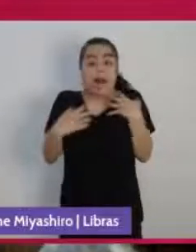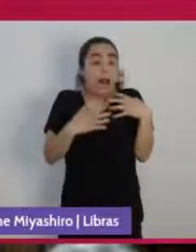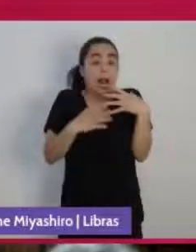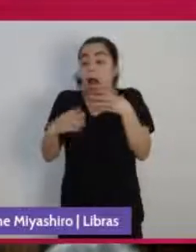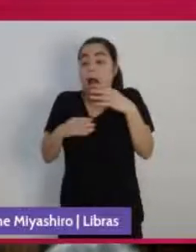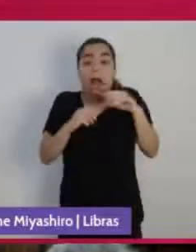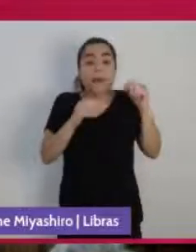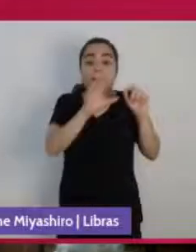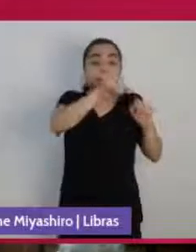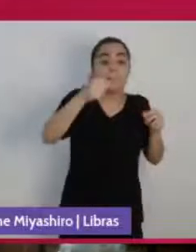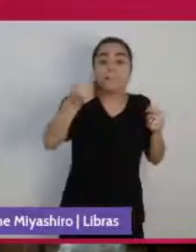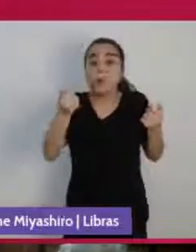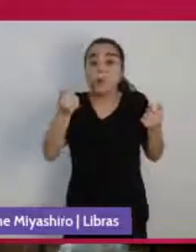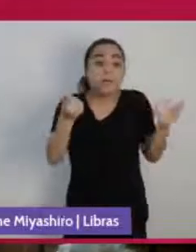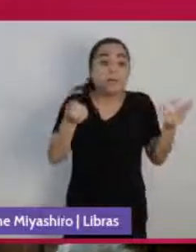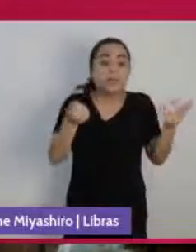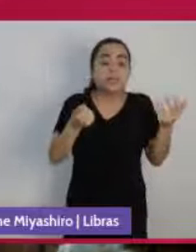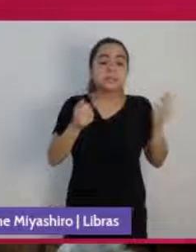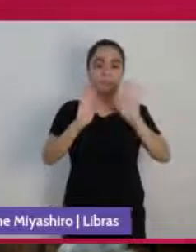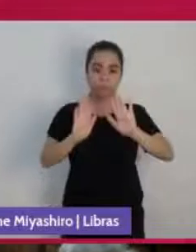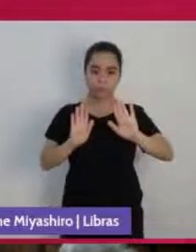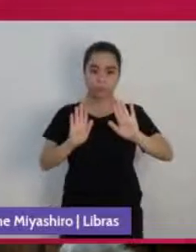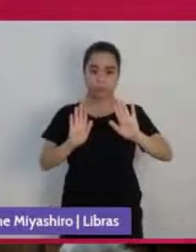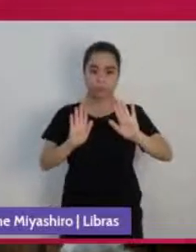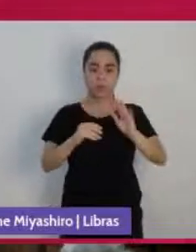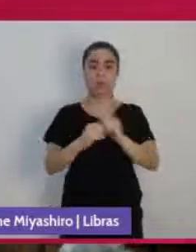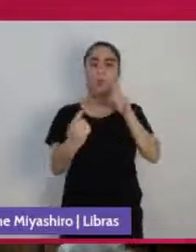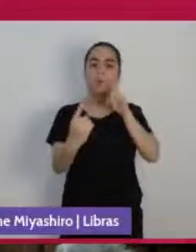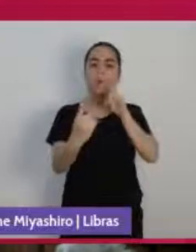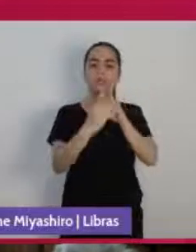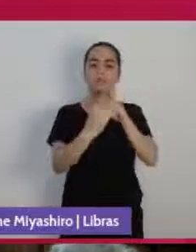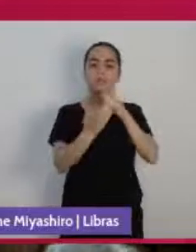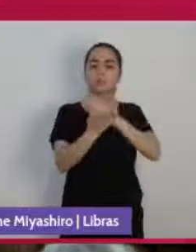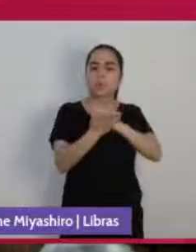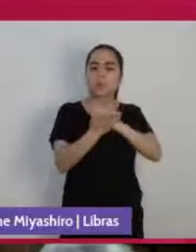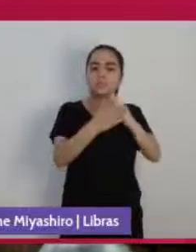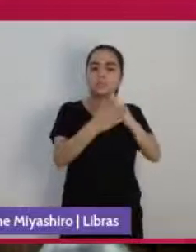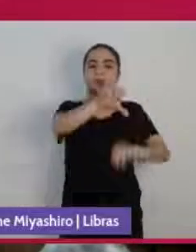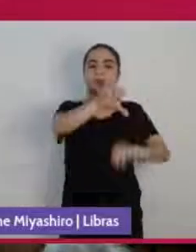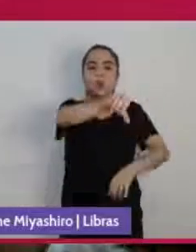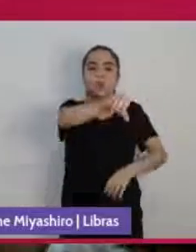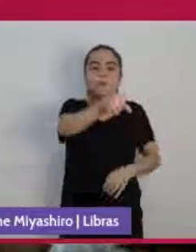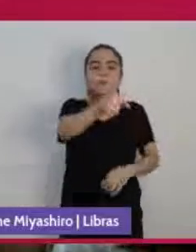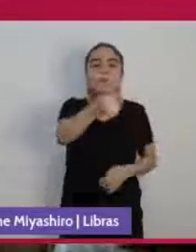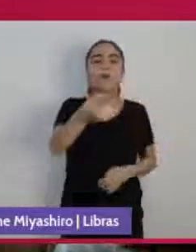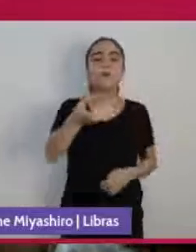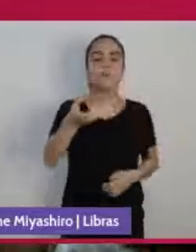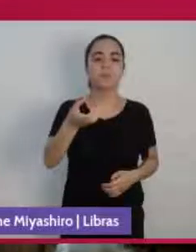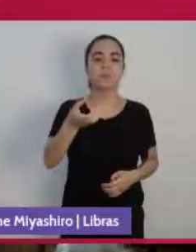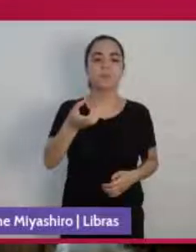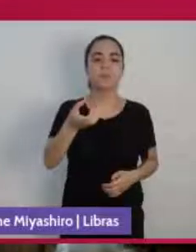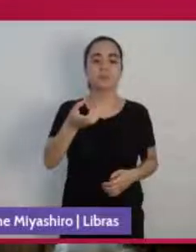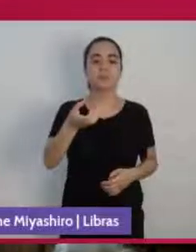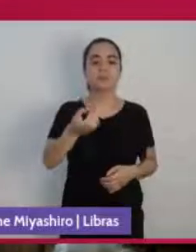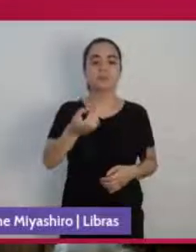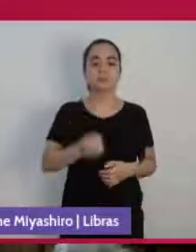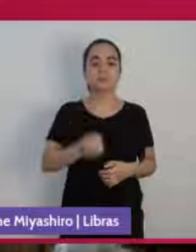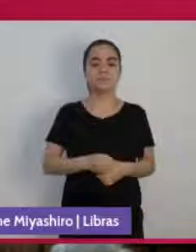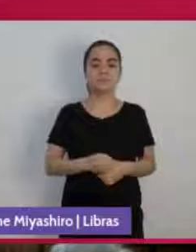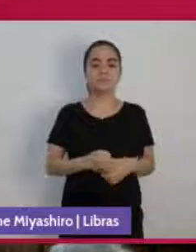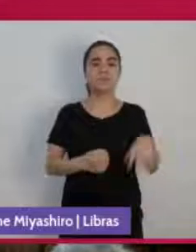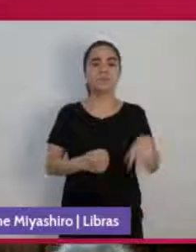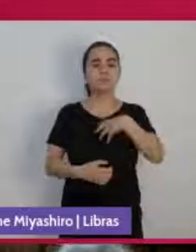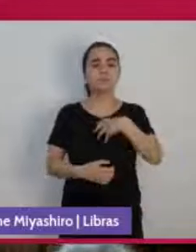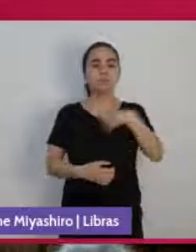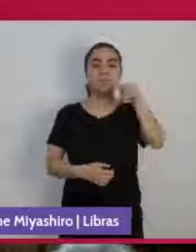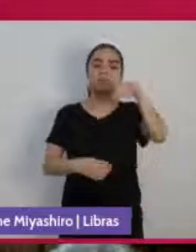que entra. Então, o atendimento começa na porta da sala, do jeito que você